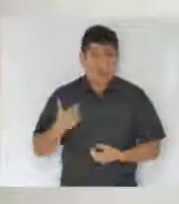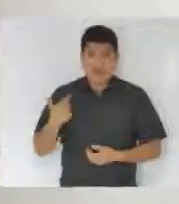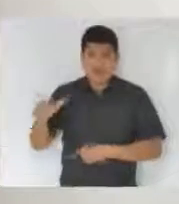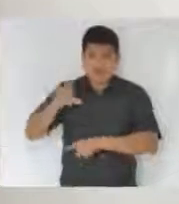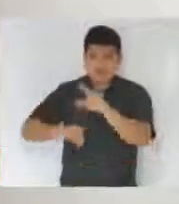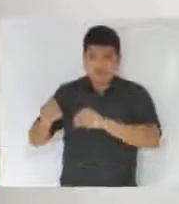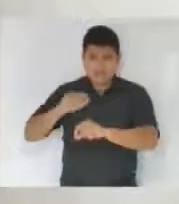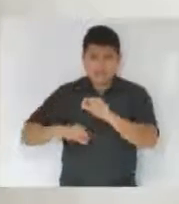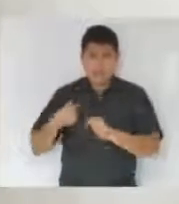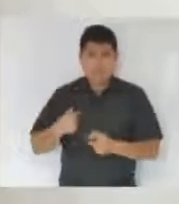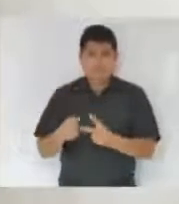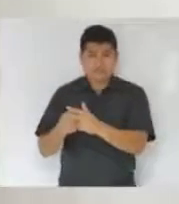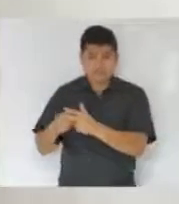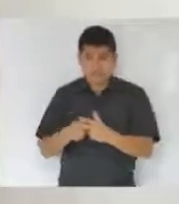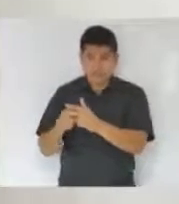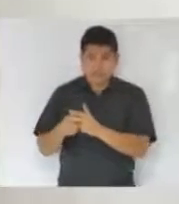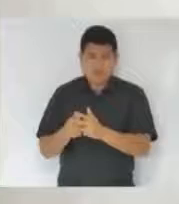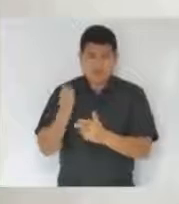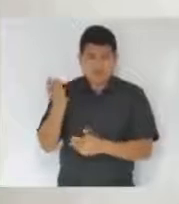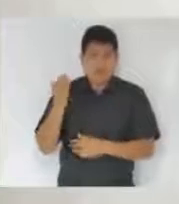caindo os telhados, que estão chovendo dentro.